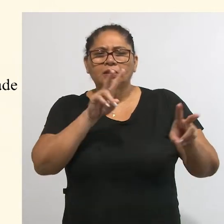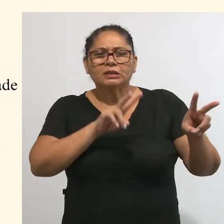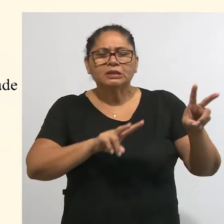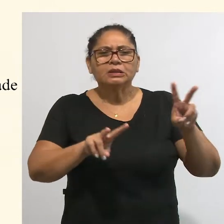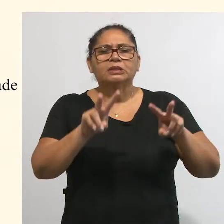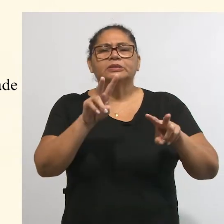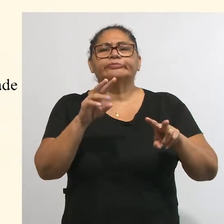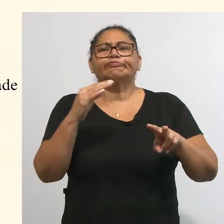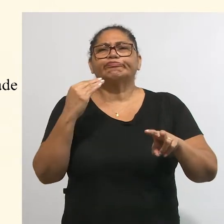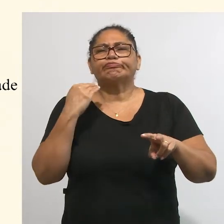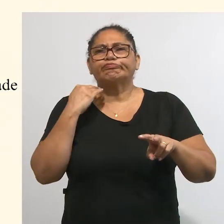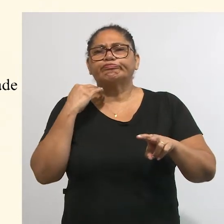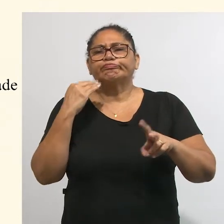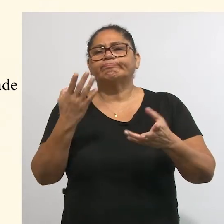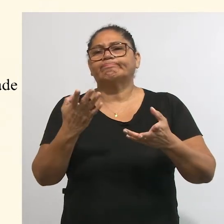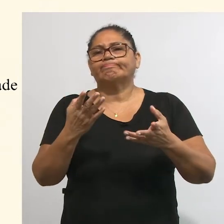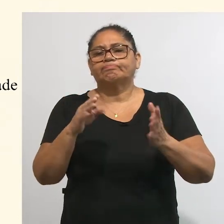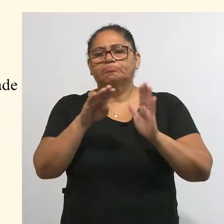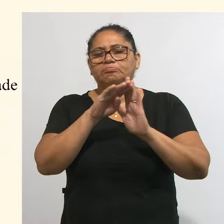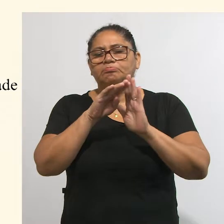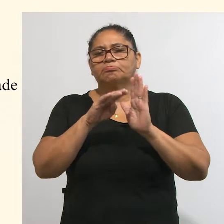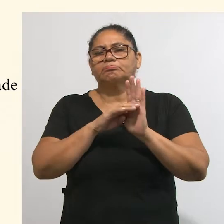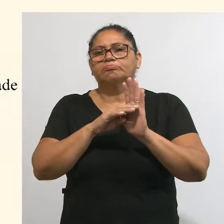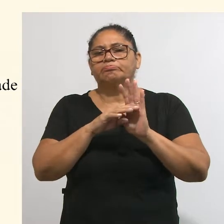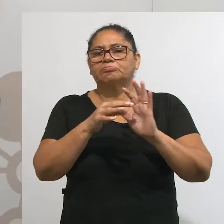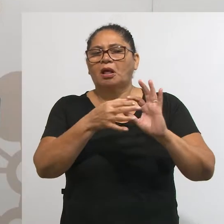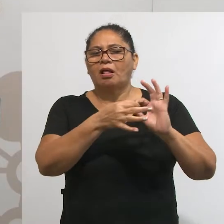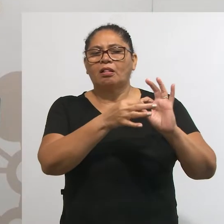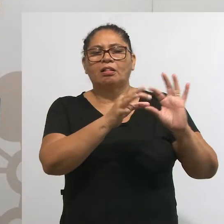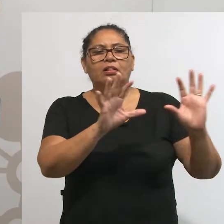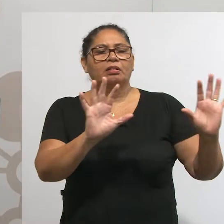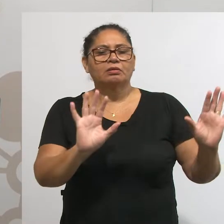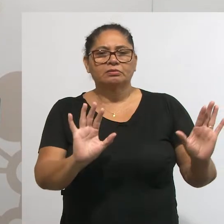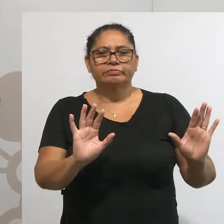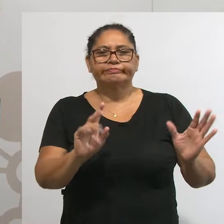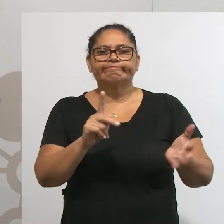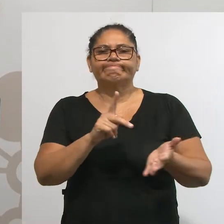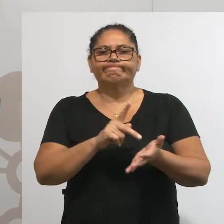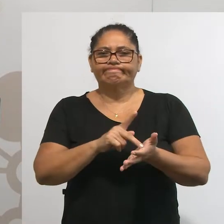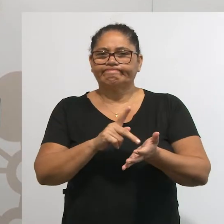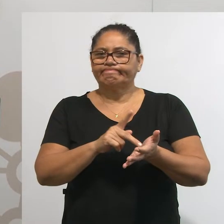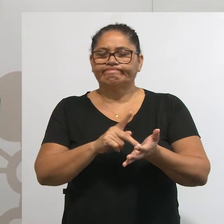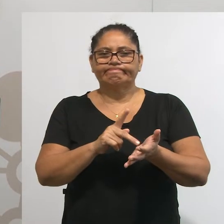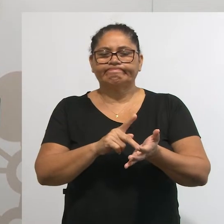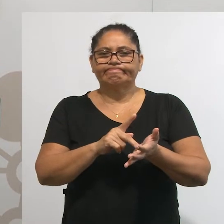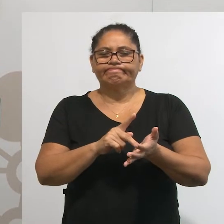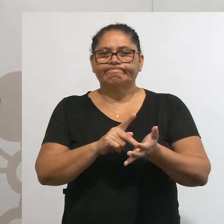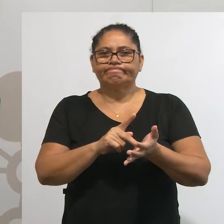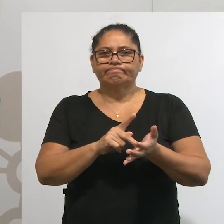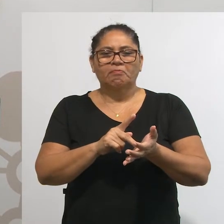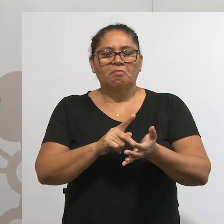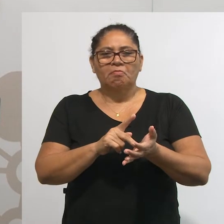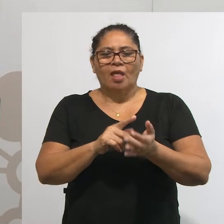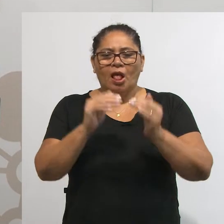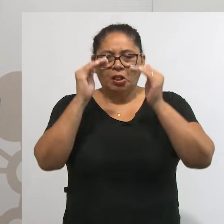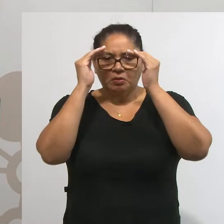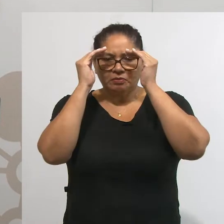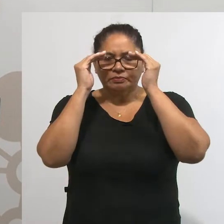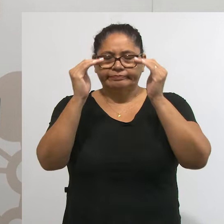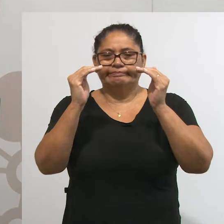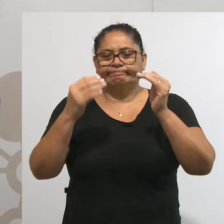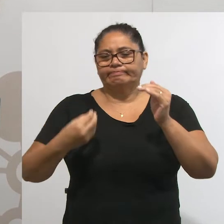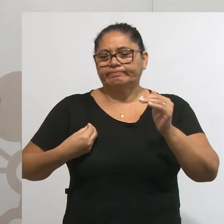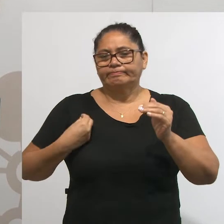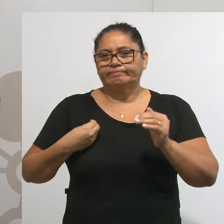visão da educação bancária, os conteúdos eles são desconectados da realidade, não leva em consideração, não